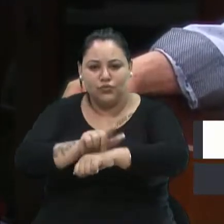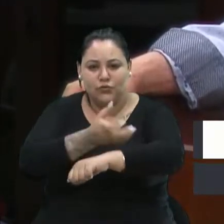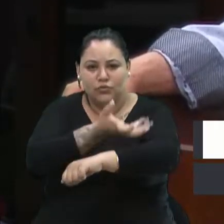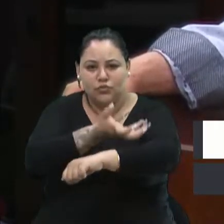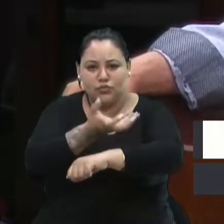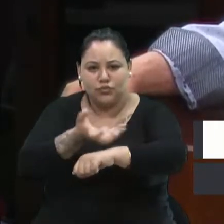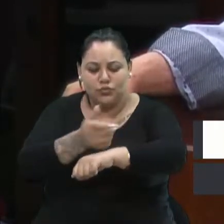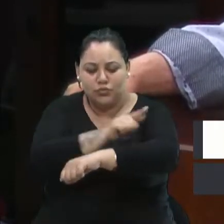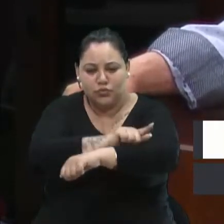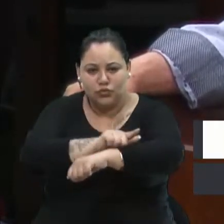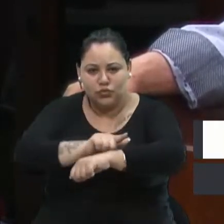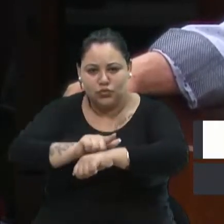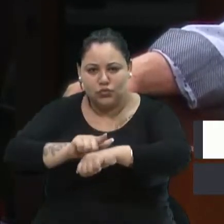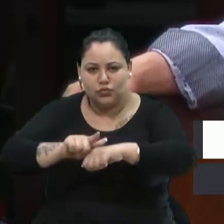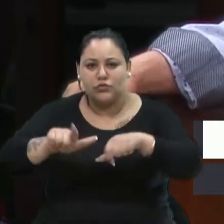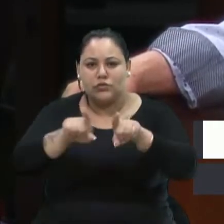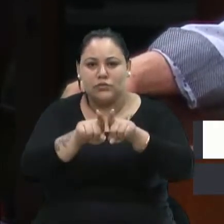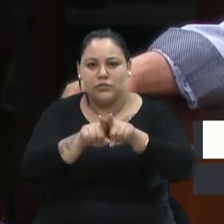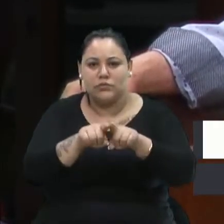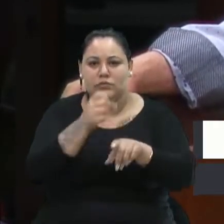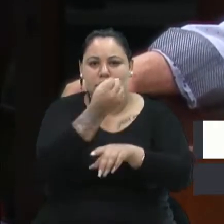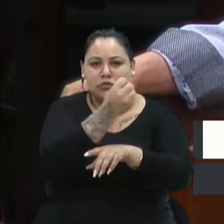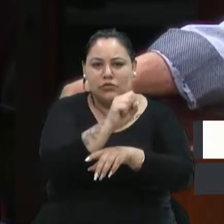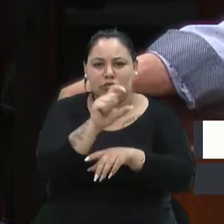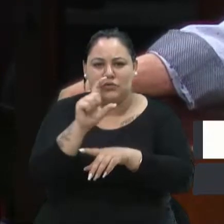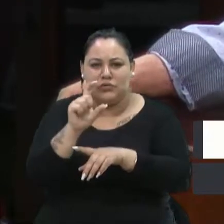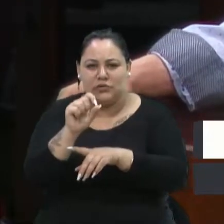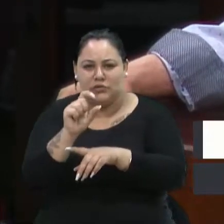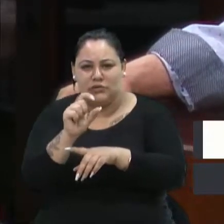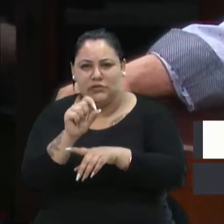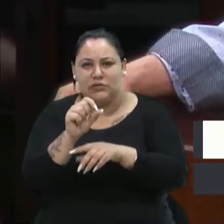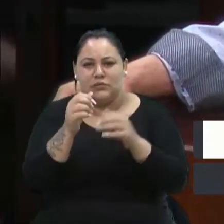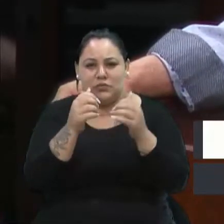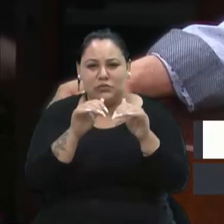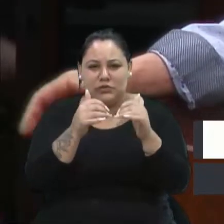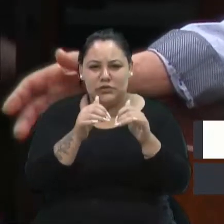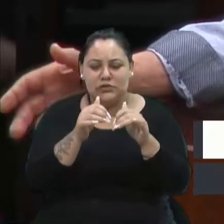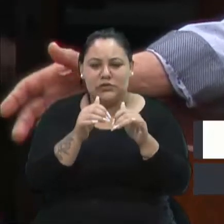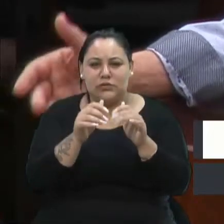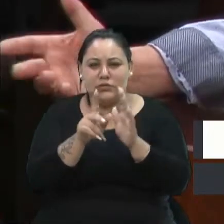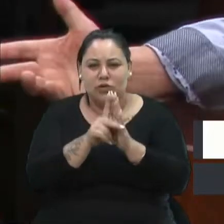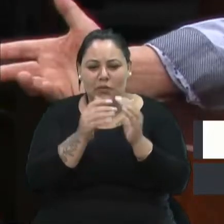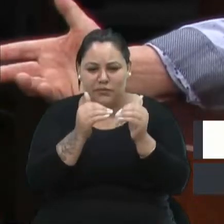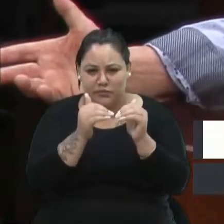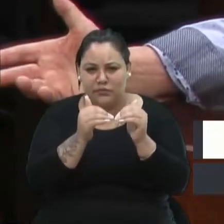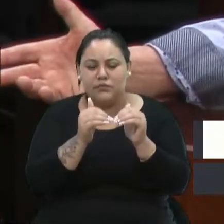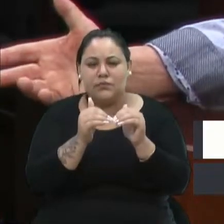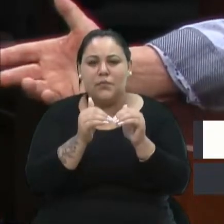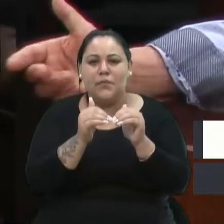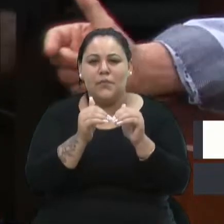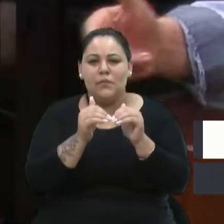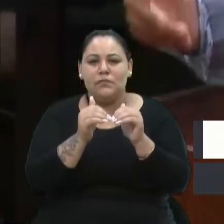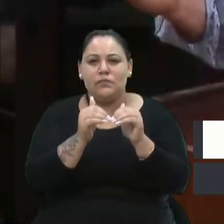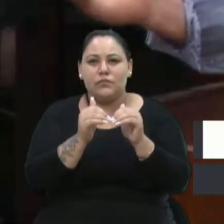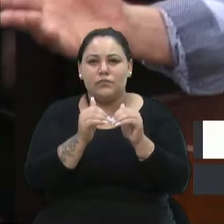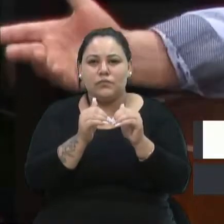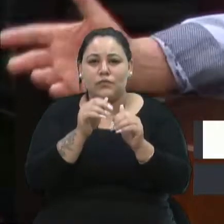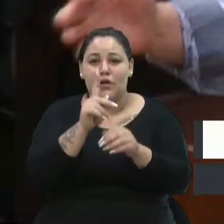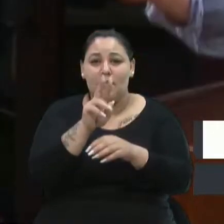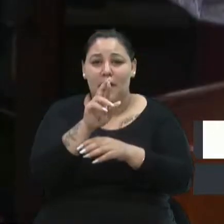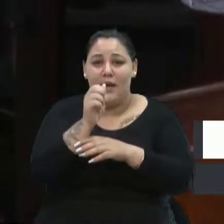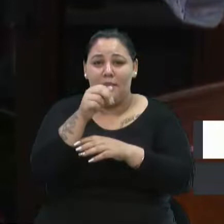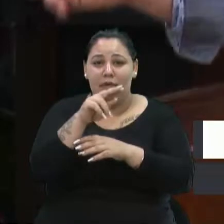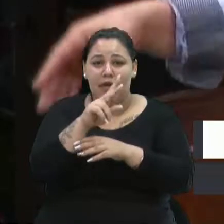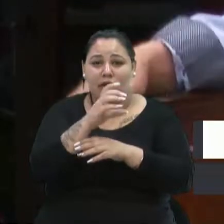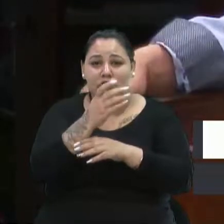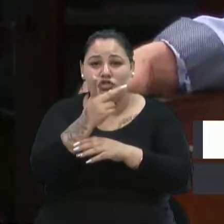problema, mais umas 8 ou 10 retro, uma prancha menor, que muitas vezes tem que pegar uma prancha